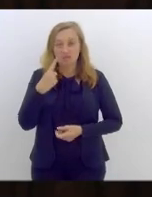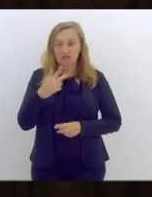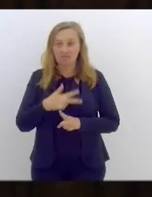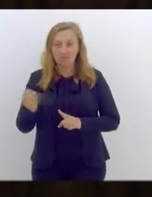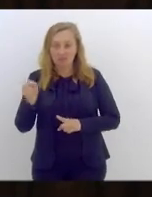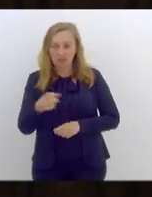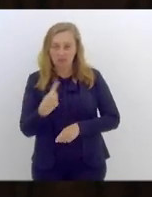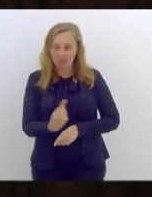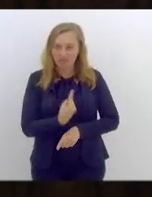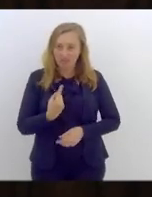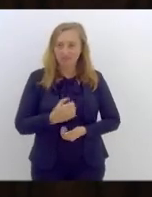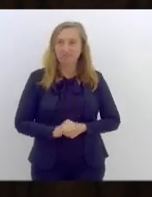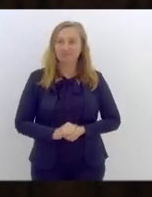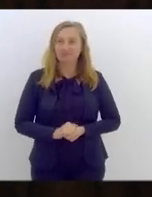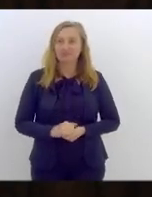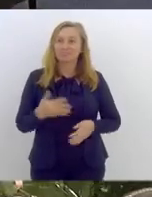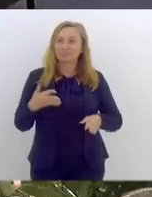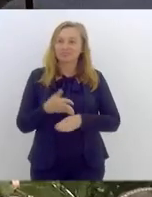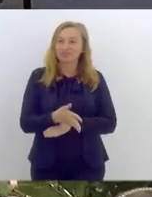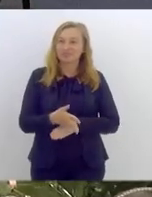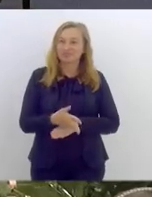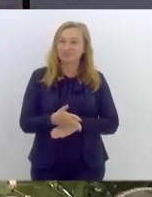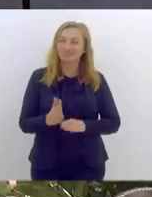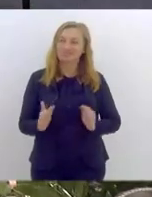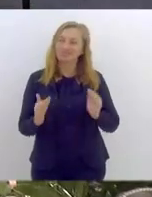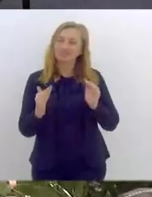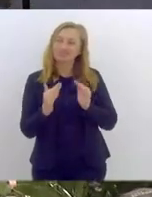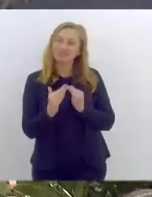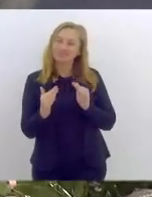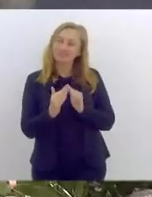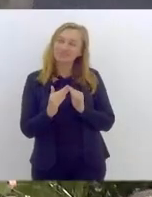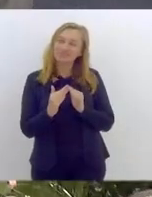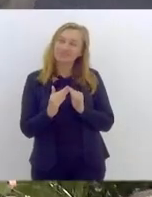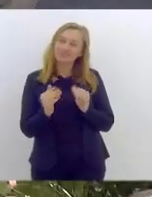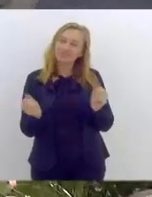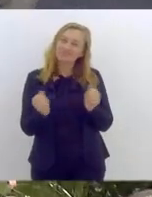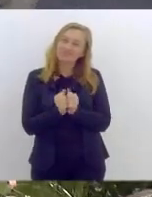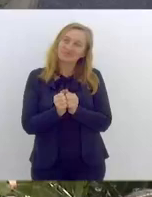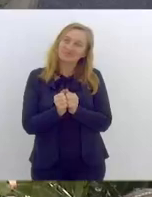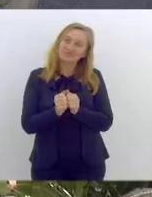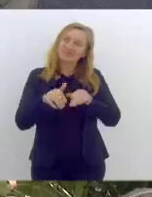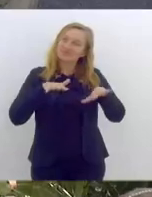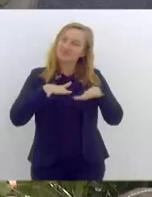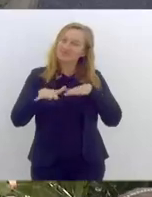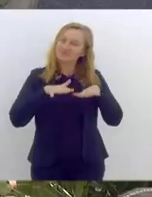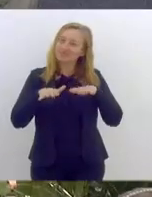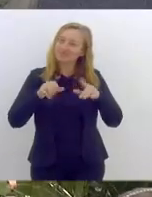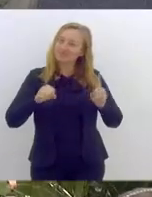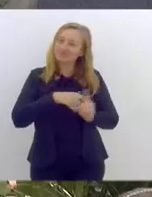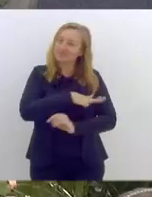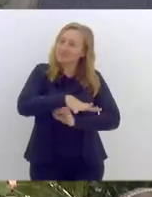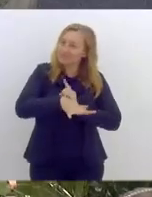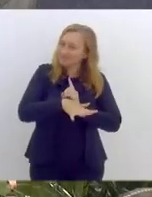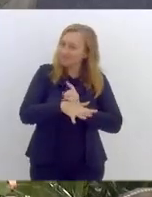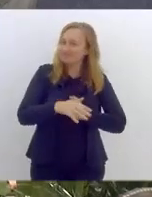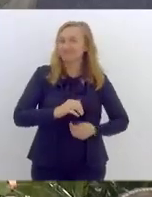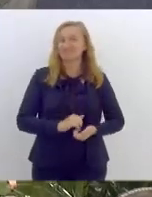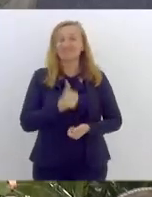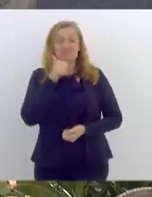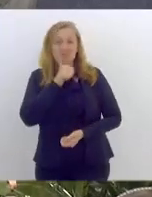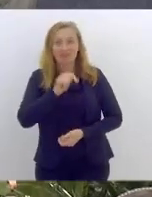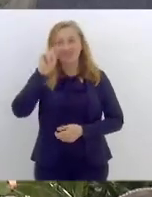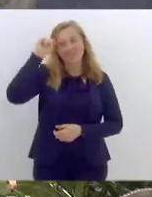vitória. Chegamos a essa casa junto com os movimentos sociais das